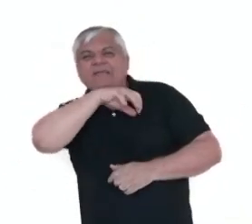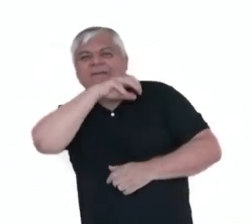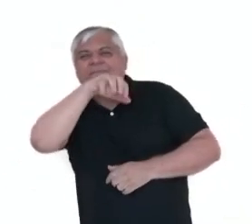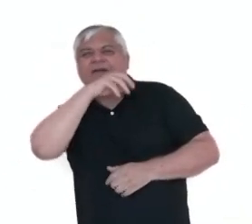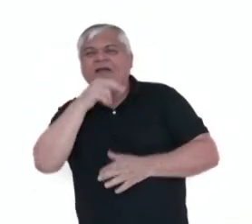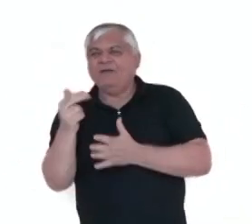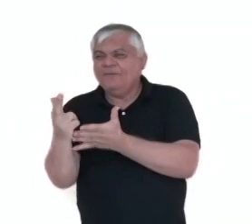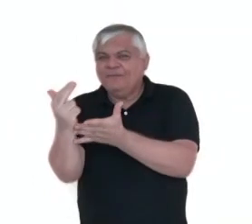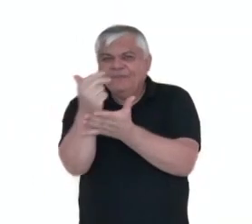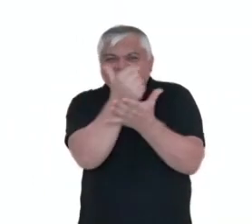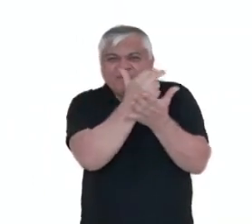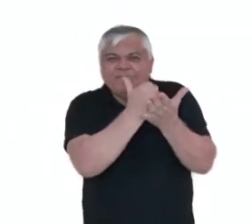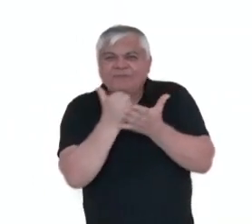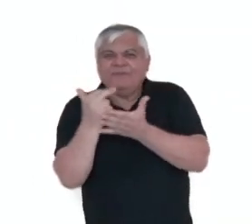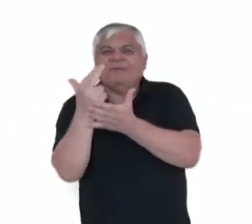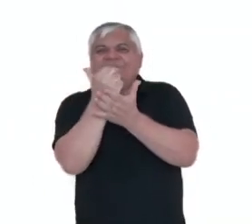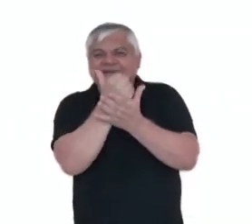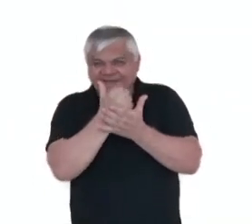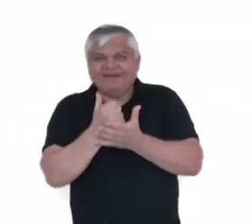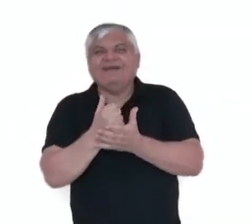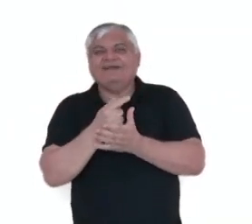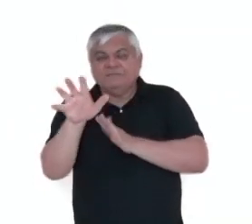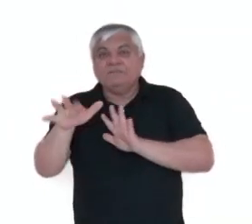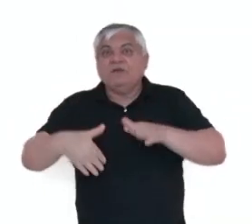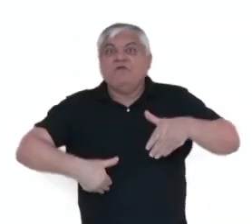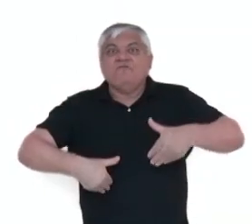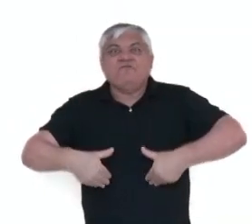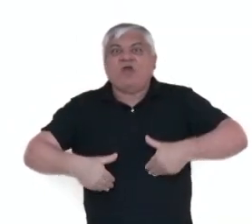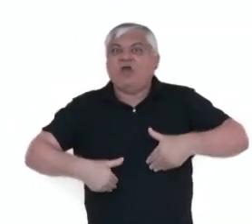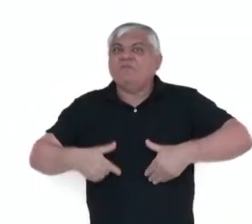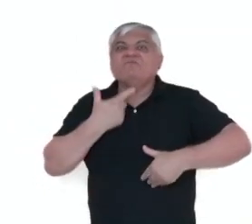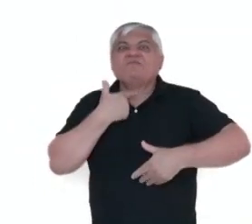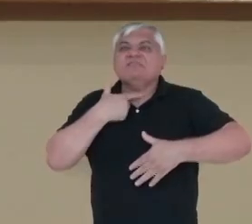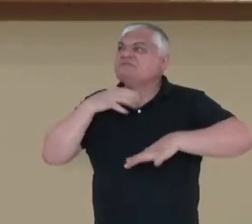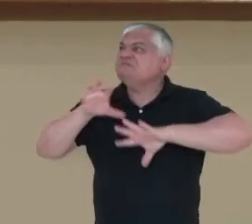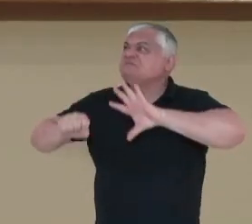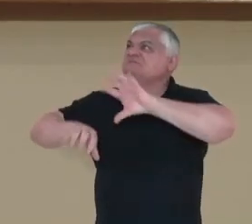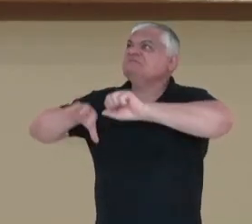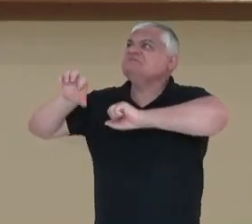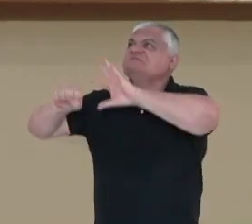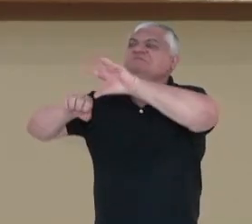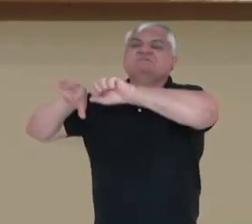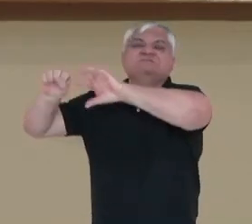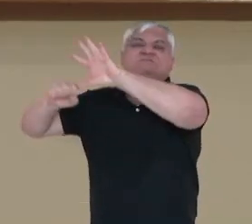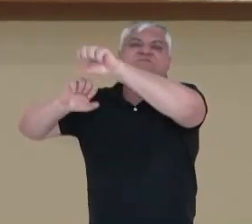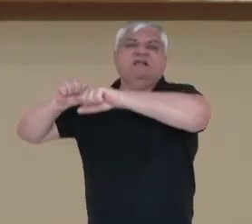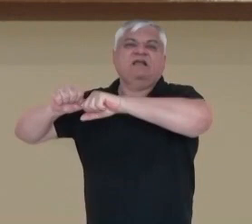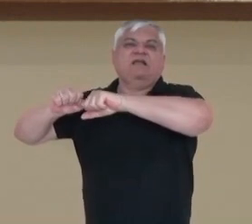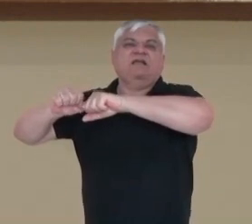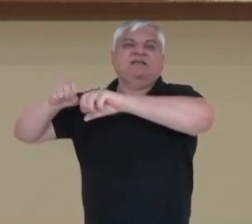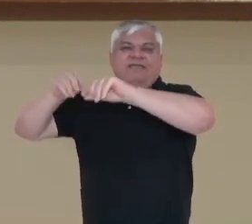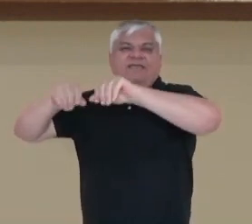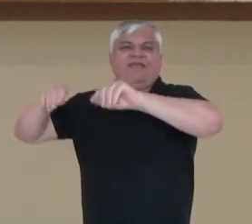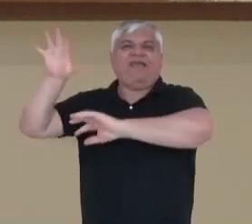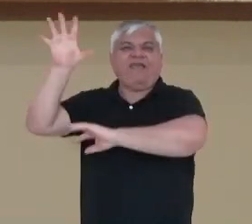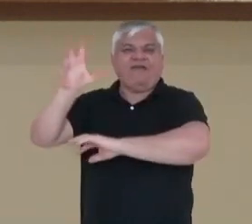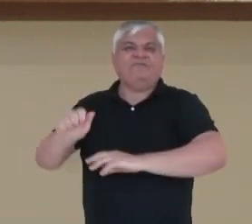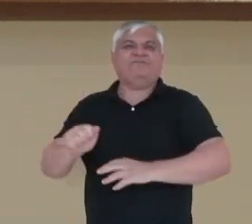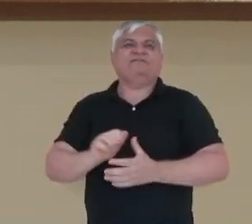representando todo essa fome pelo domínio territorial dentro do continente africano.